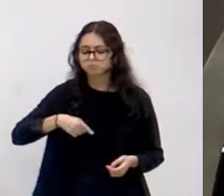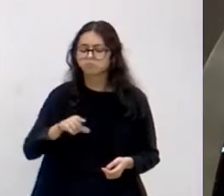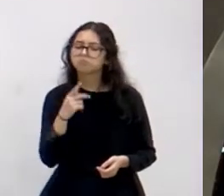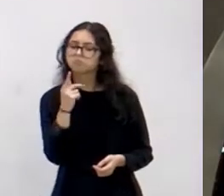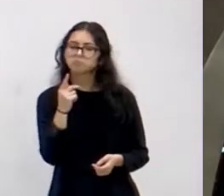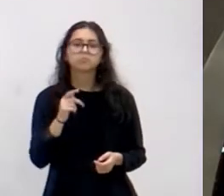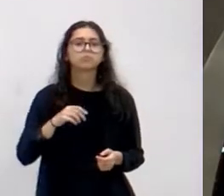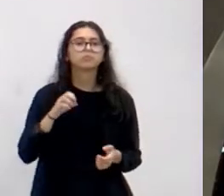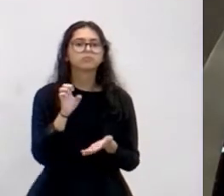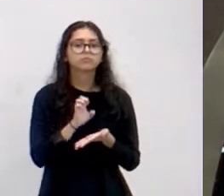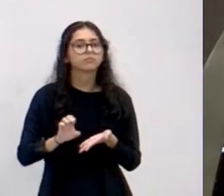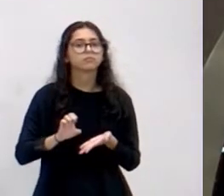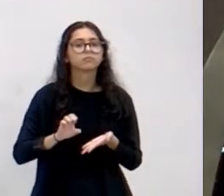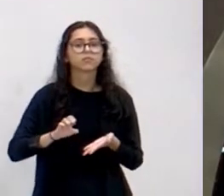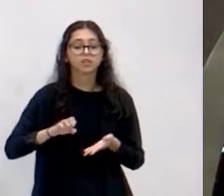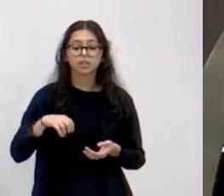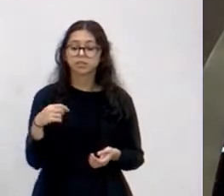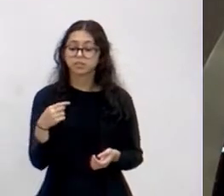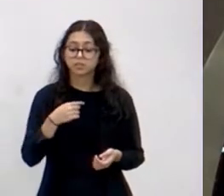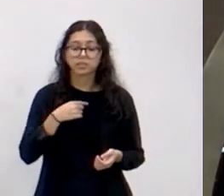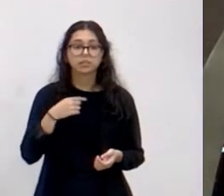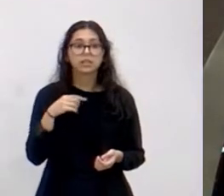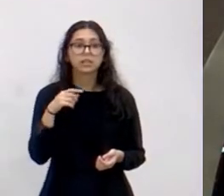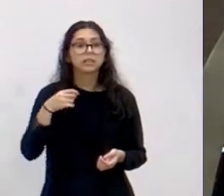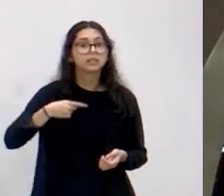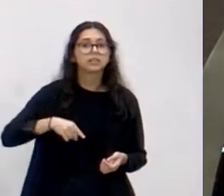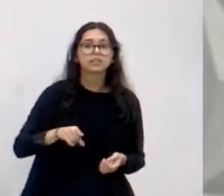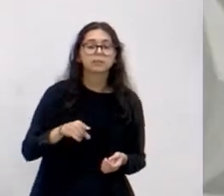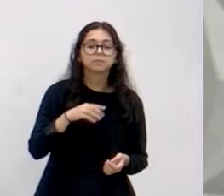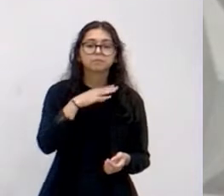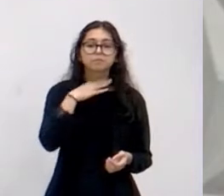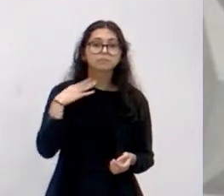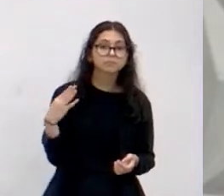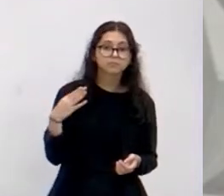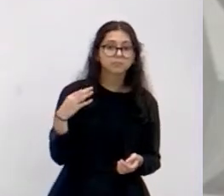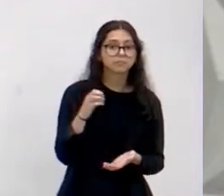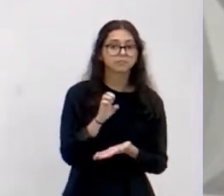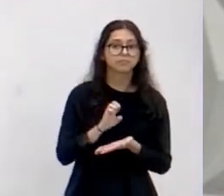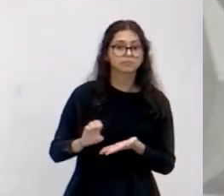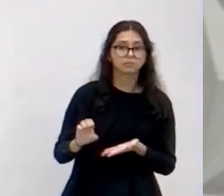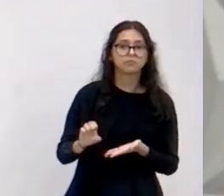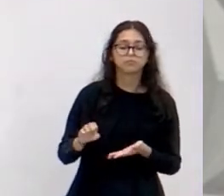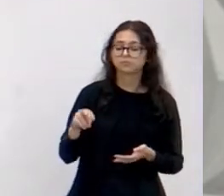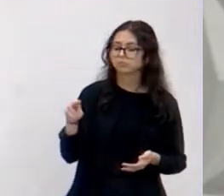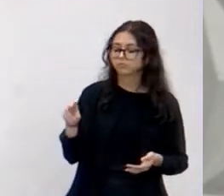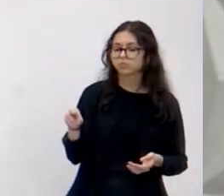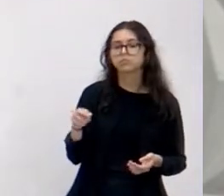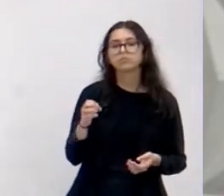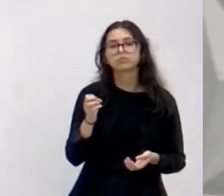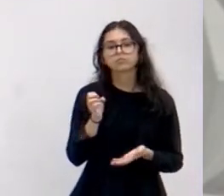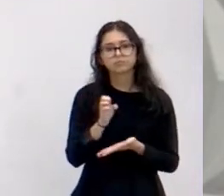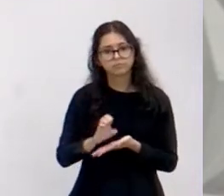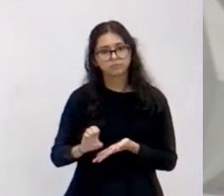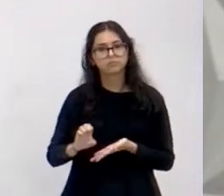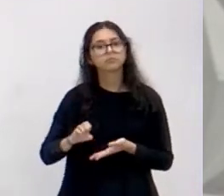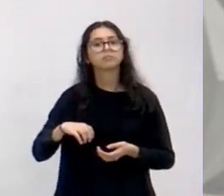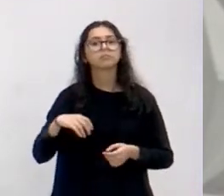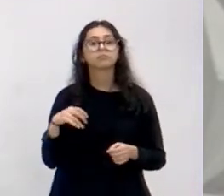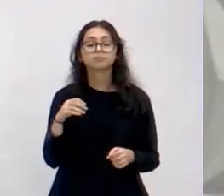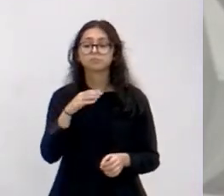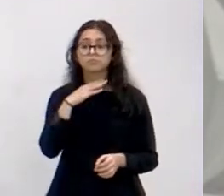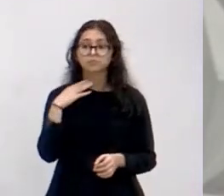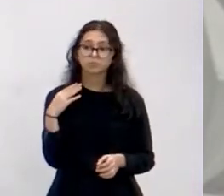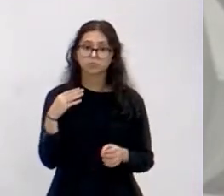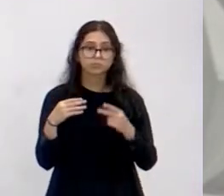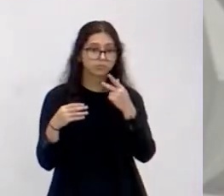pode anotar vou fazer com você a mesma coisa que você fez com os profetas de Baal você